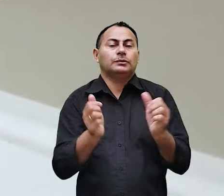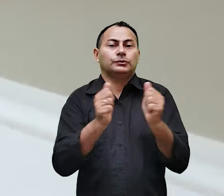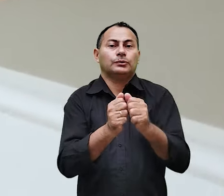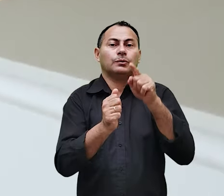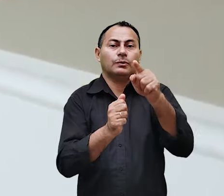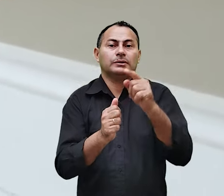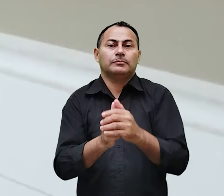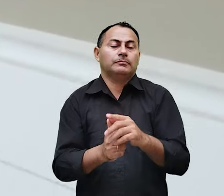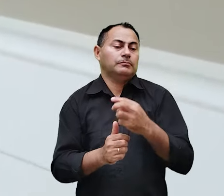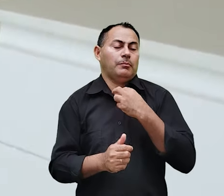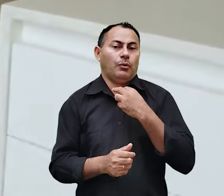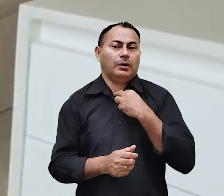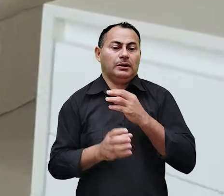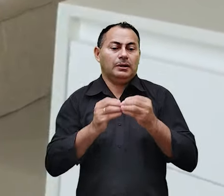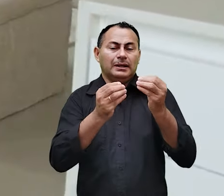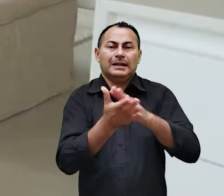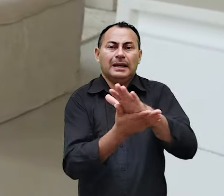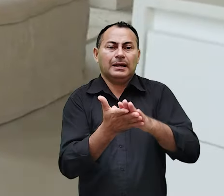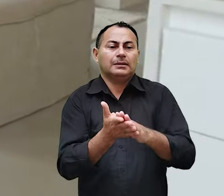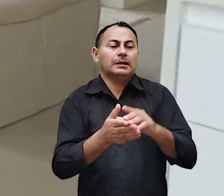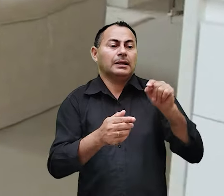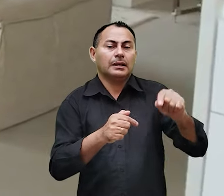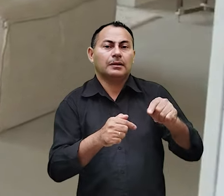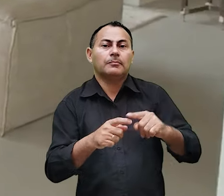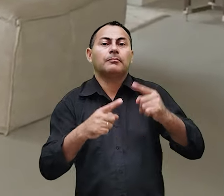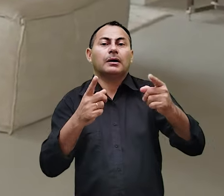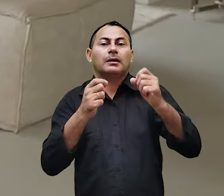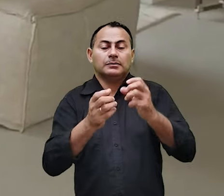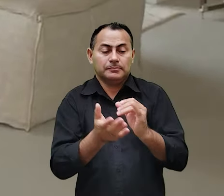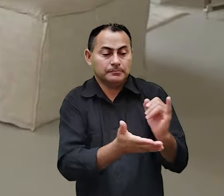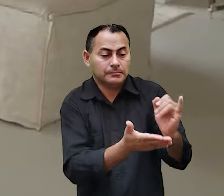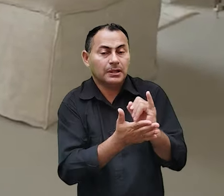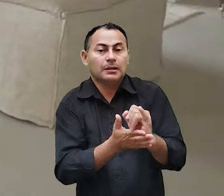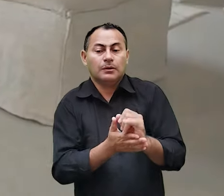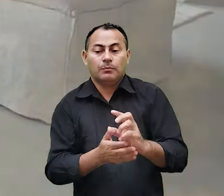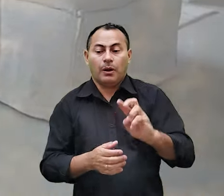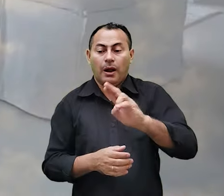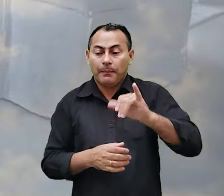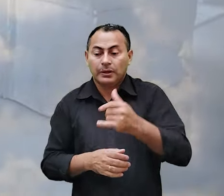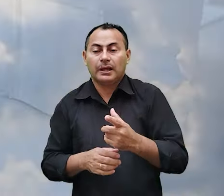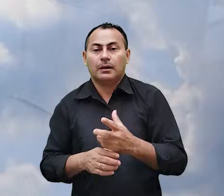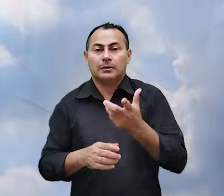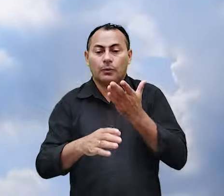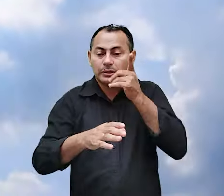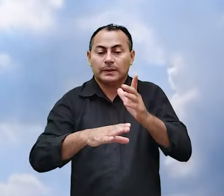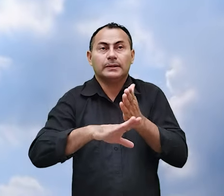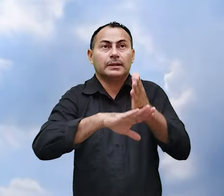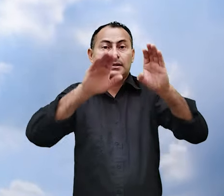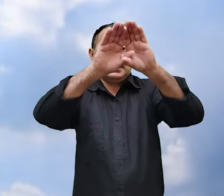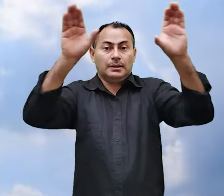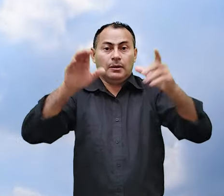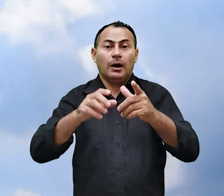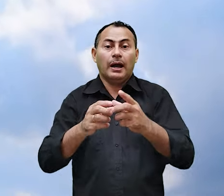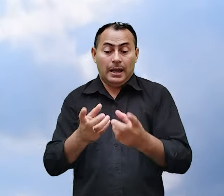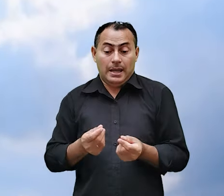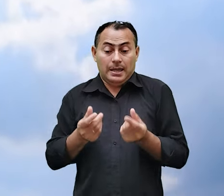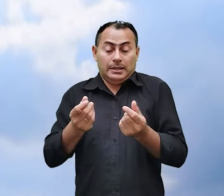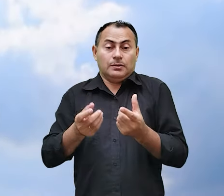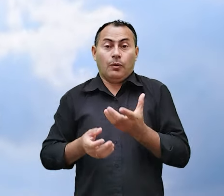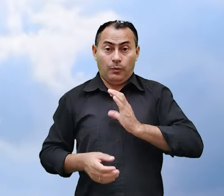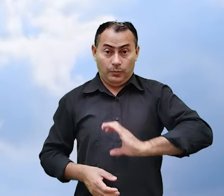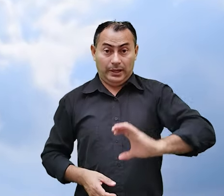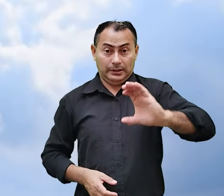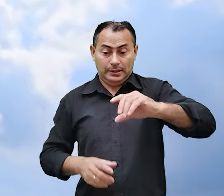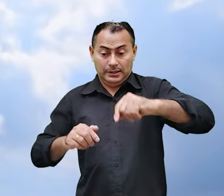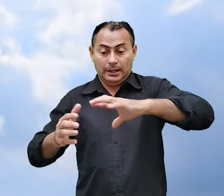levar nada com você. Você não poderá levar nada daqui, mas pode investir no céu, as riquezas que lhe foram confiadas aqui